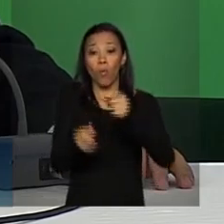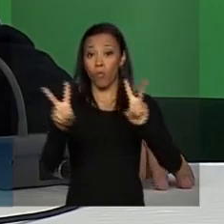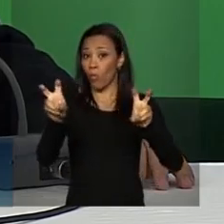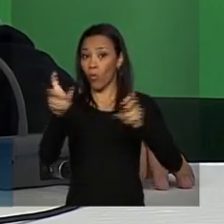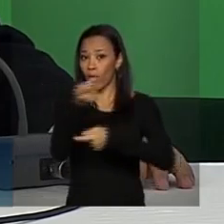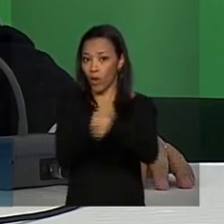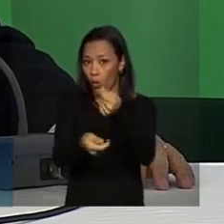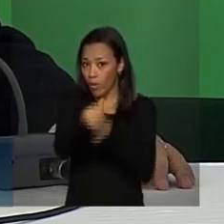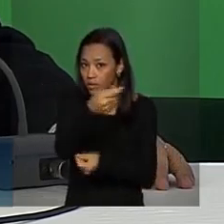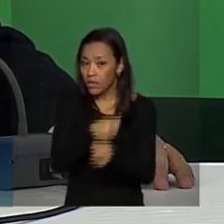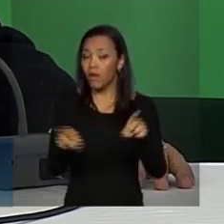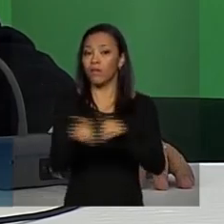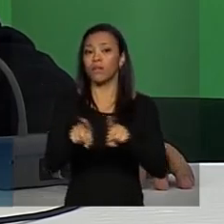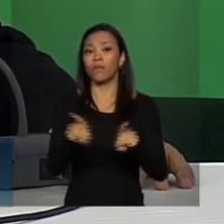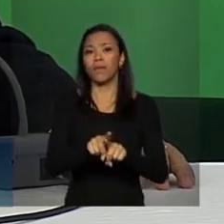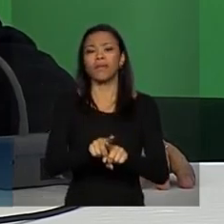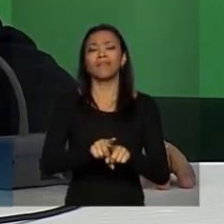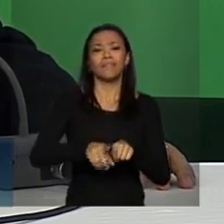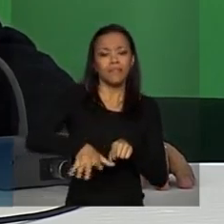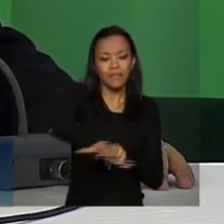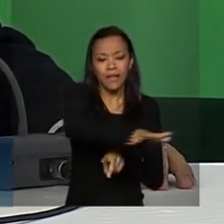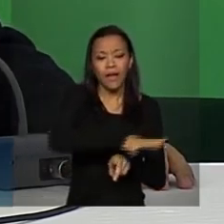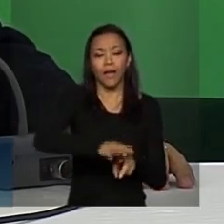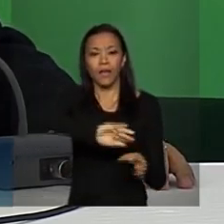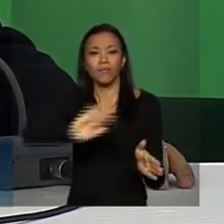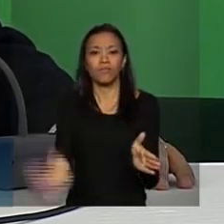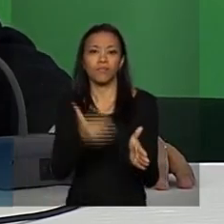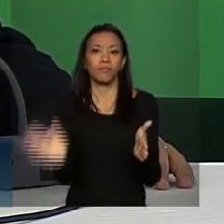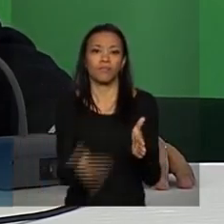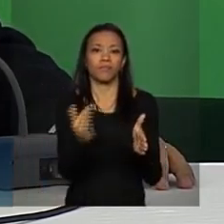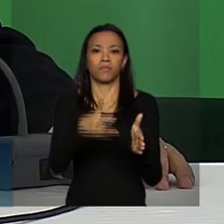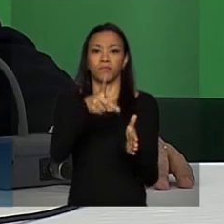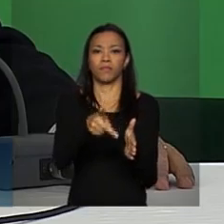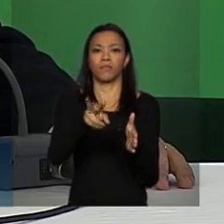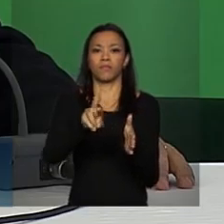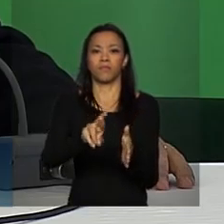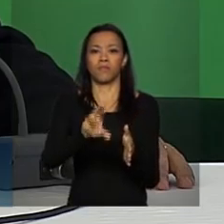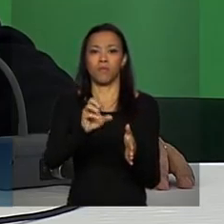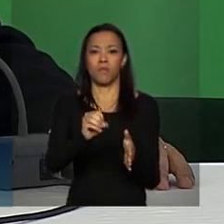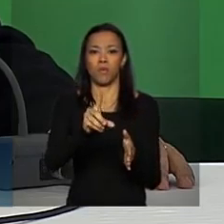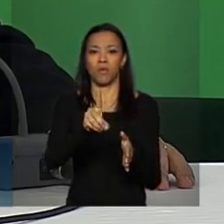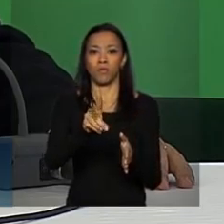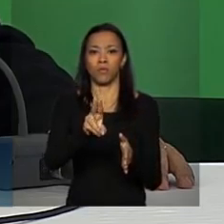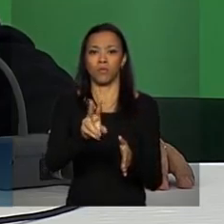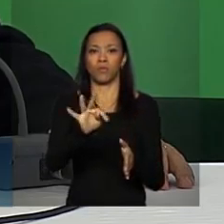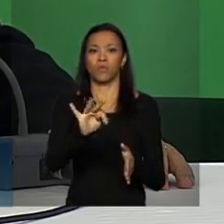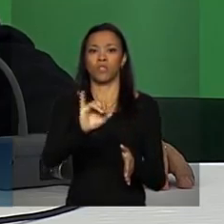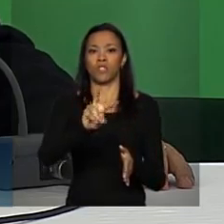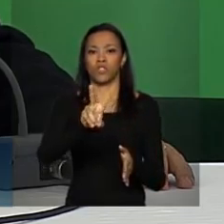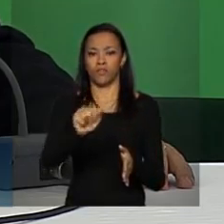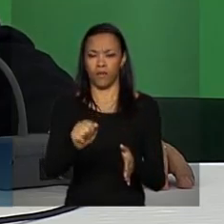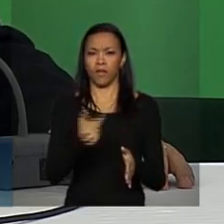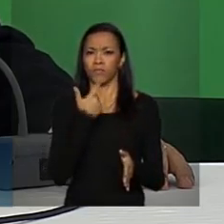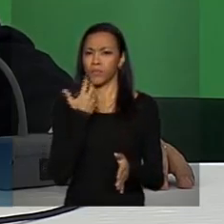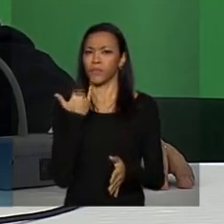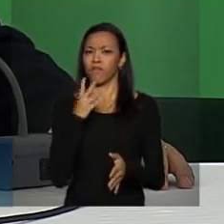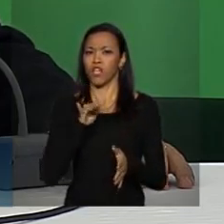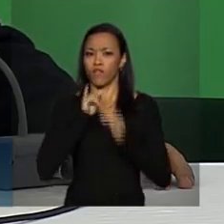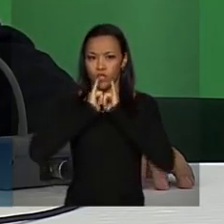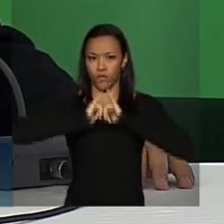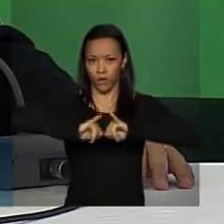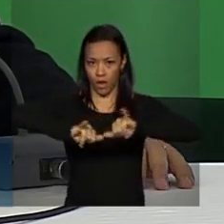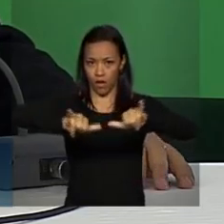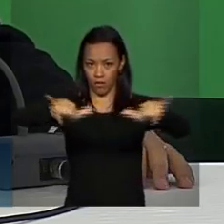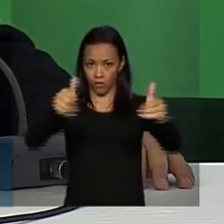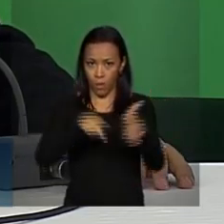integração produtiva. Hoje mesmo foi divulgado um estudo da CNI que mostra